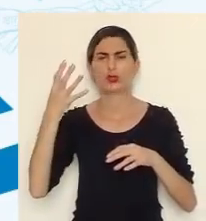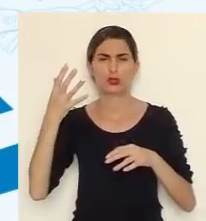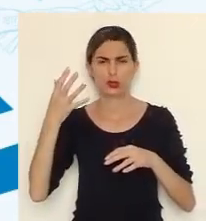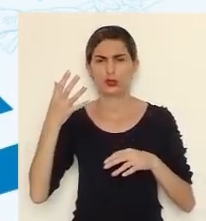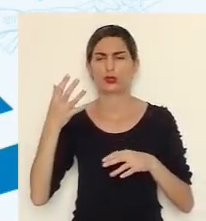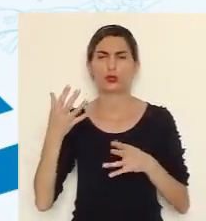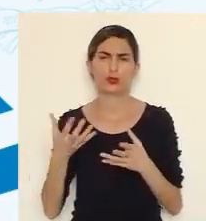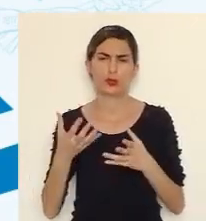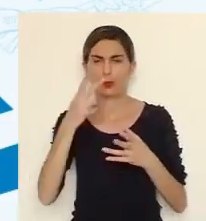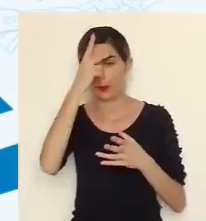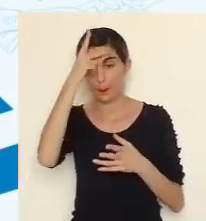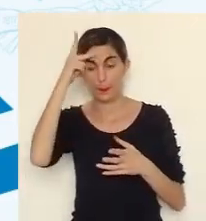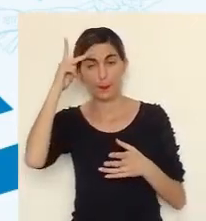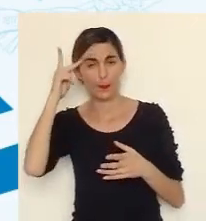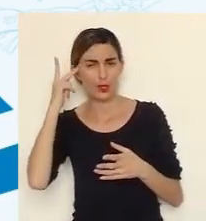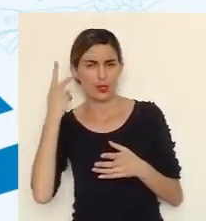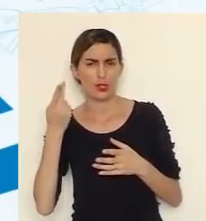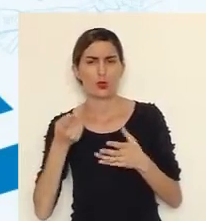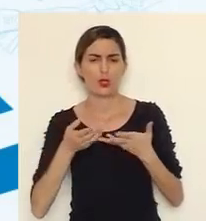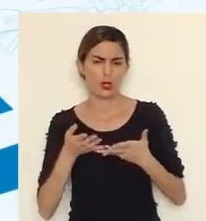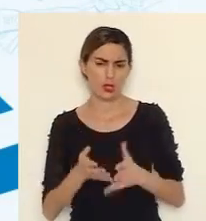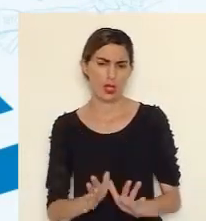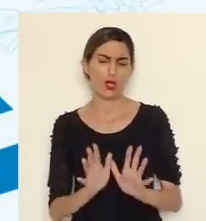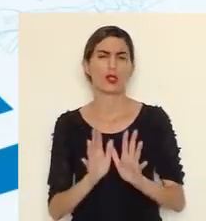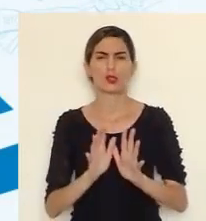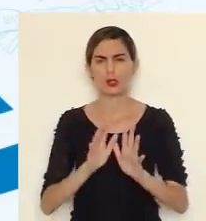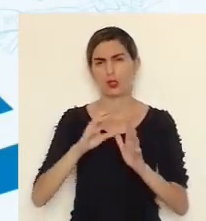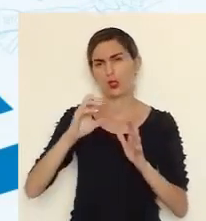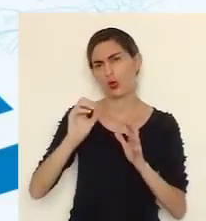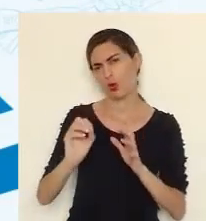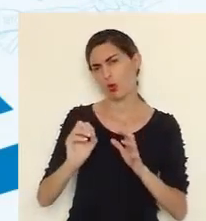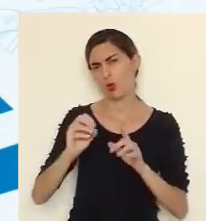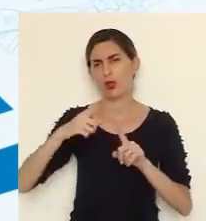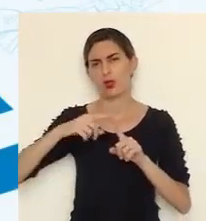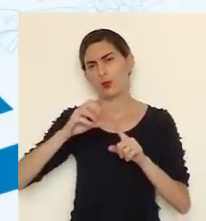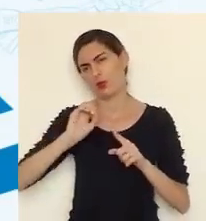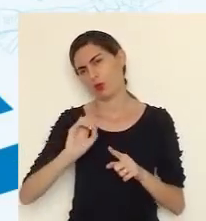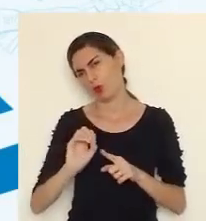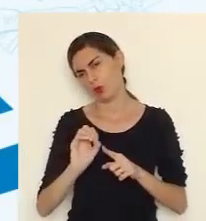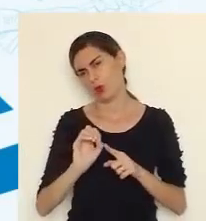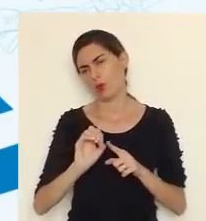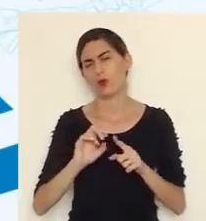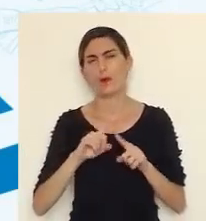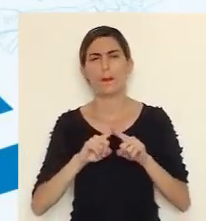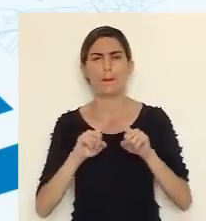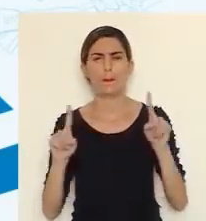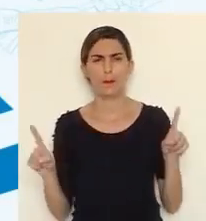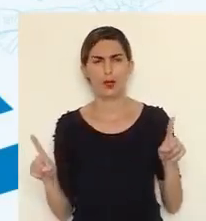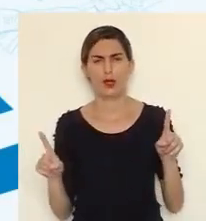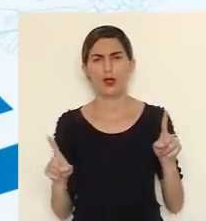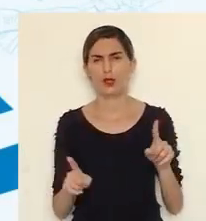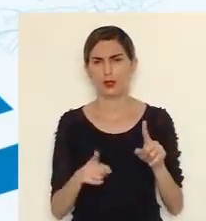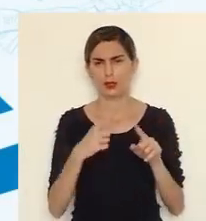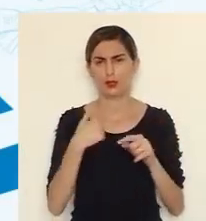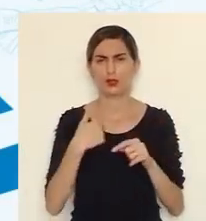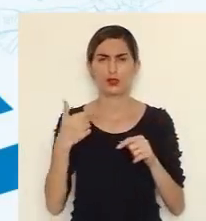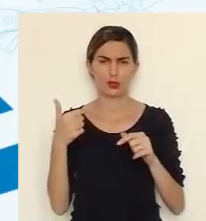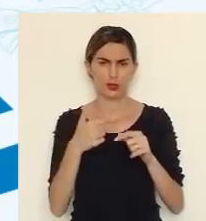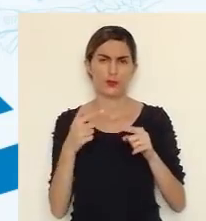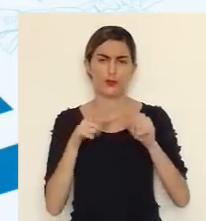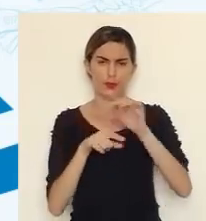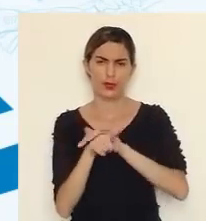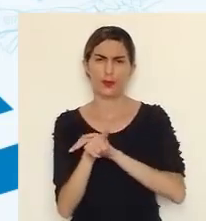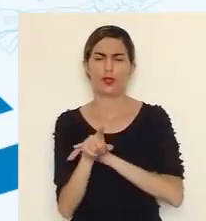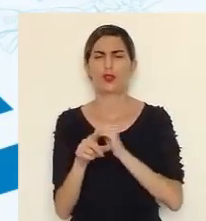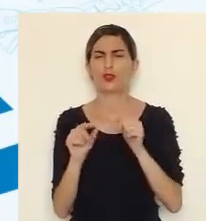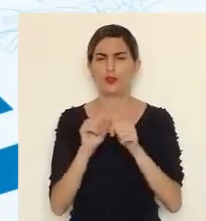ocorrer que a pessoa ela nasce lá com sangue do tipo O, né, mas, segundo a